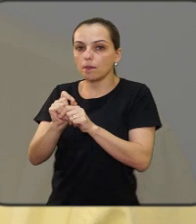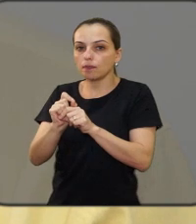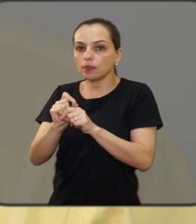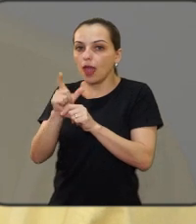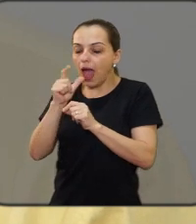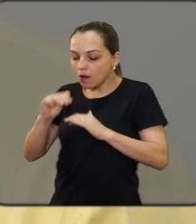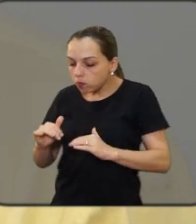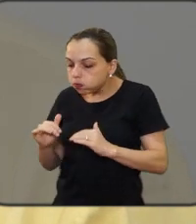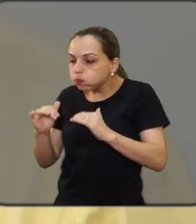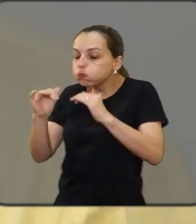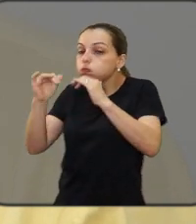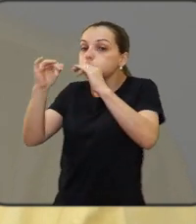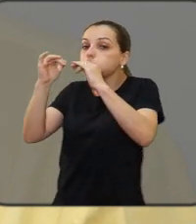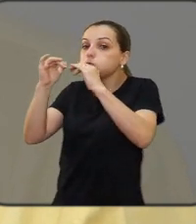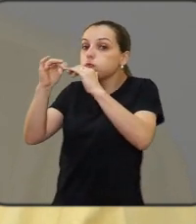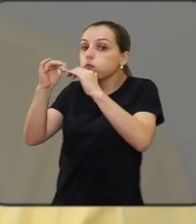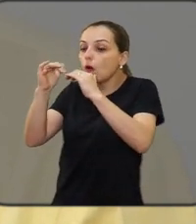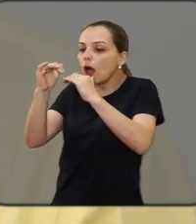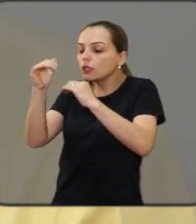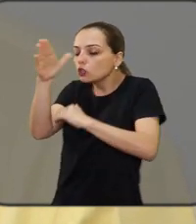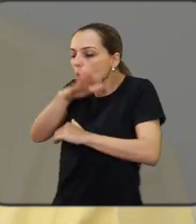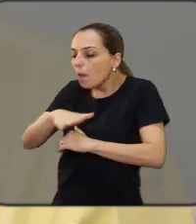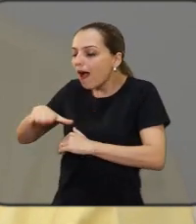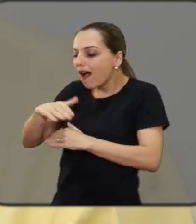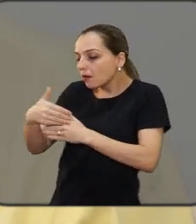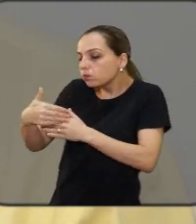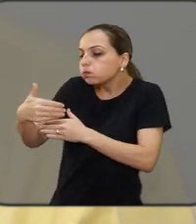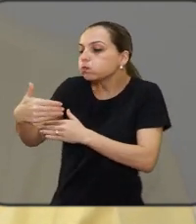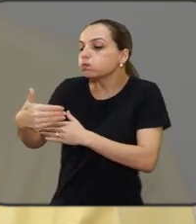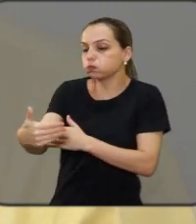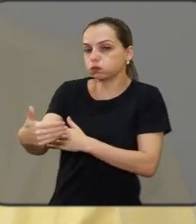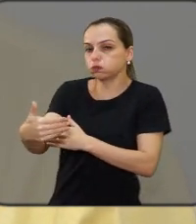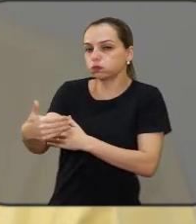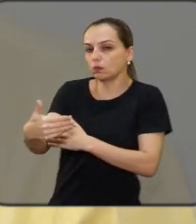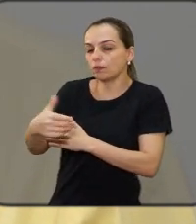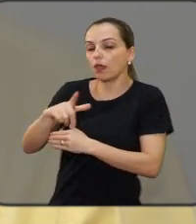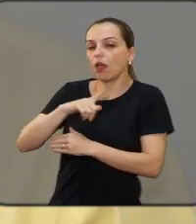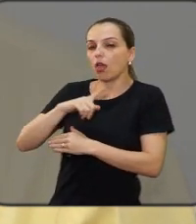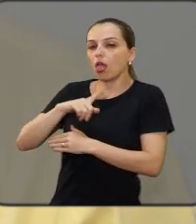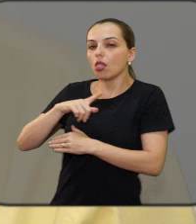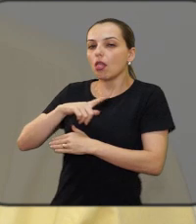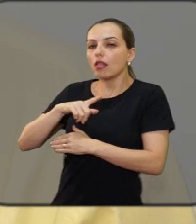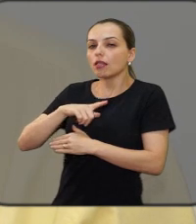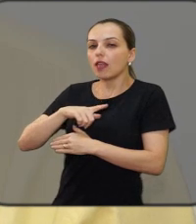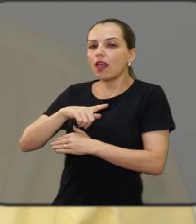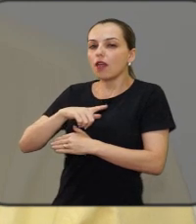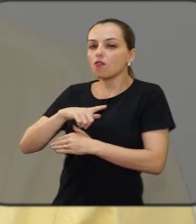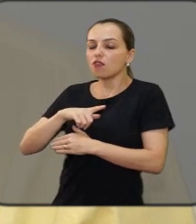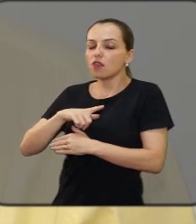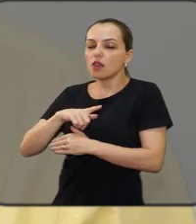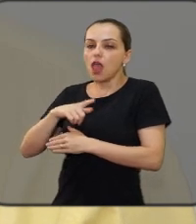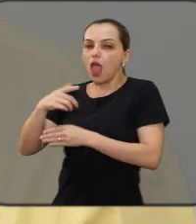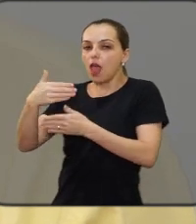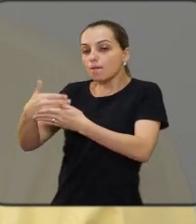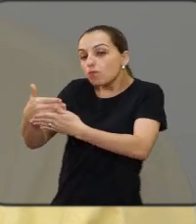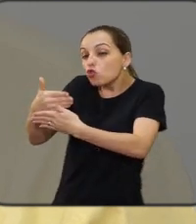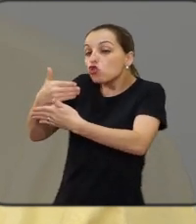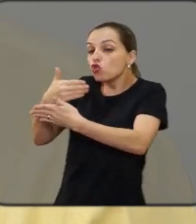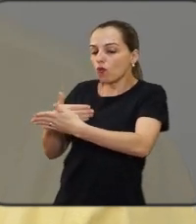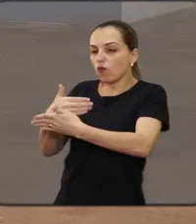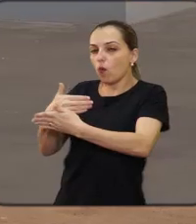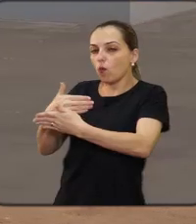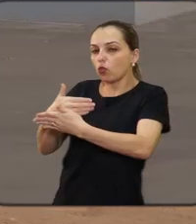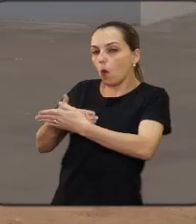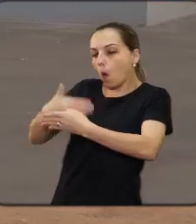baixo. O alagamento que houve foi de uma chuva forte, o terreno devia estar saturado e tem uma declividade nos